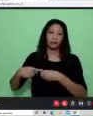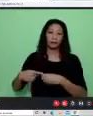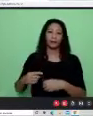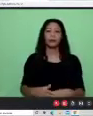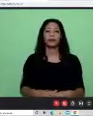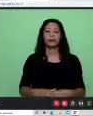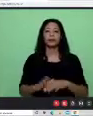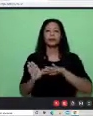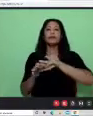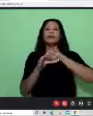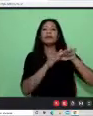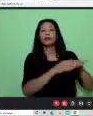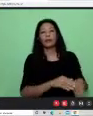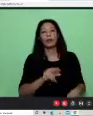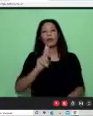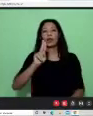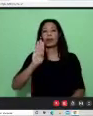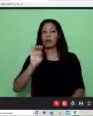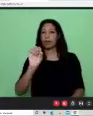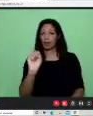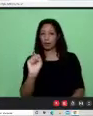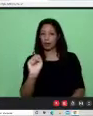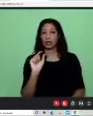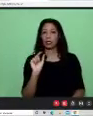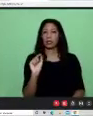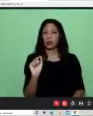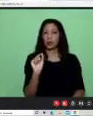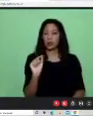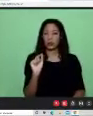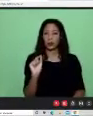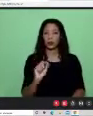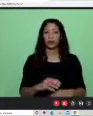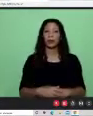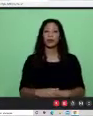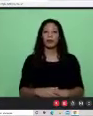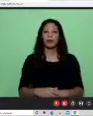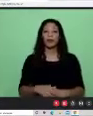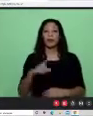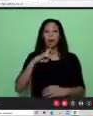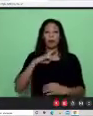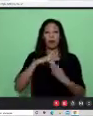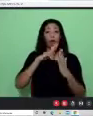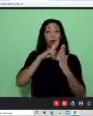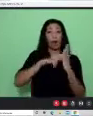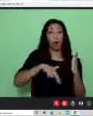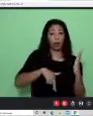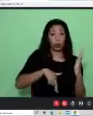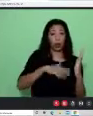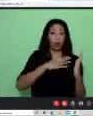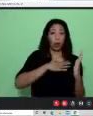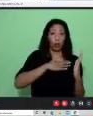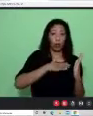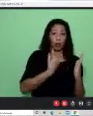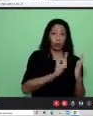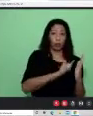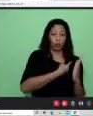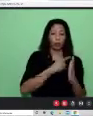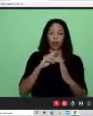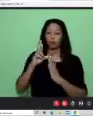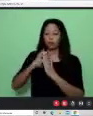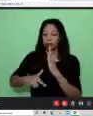gente pode até no finalzinho ver a questão do nosso relatório, do relatório da comissão, ver o que, é que a gente